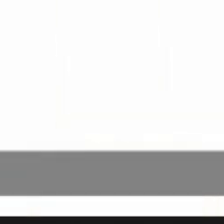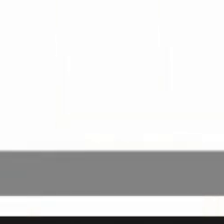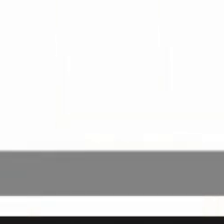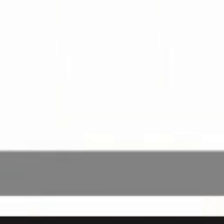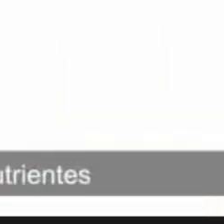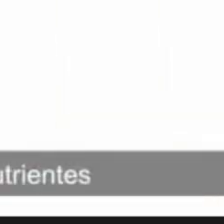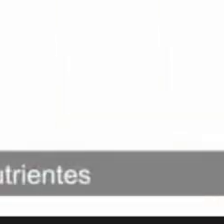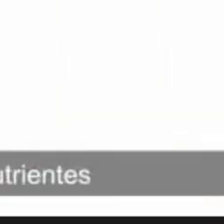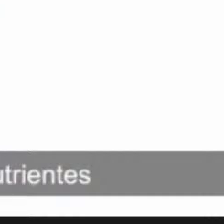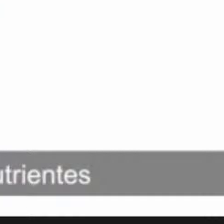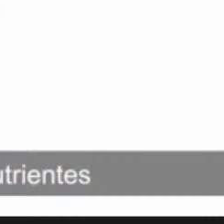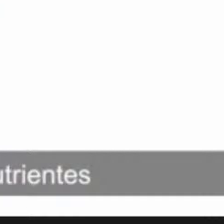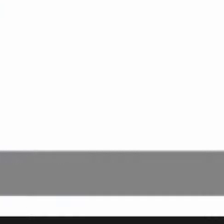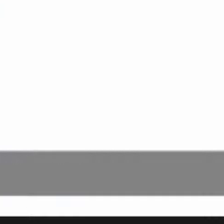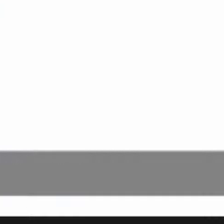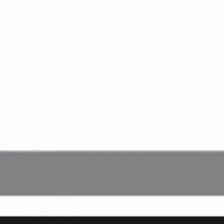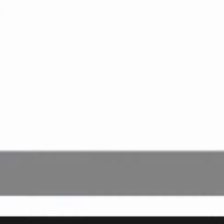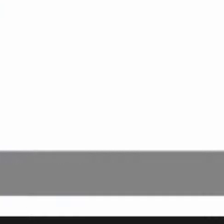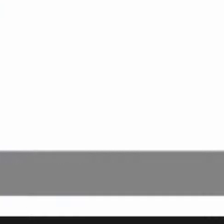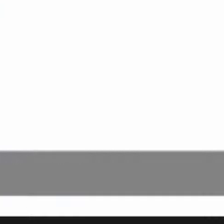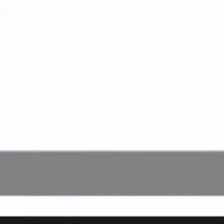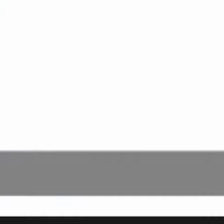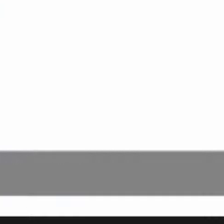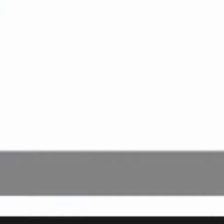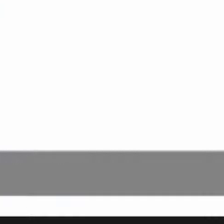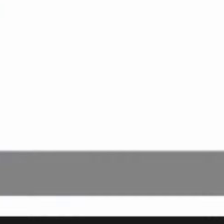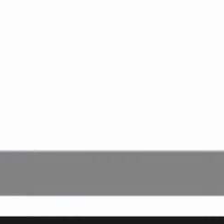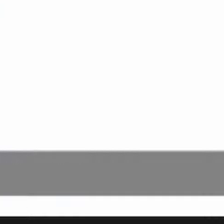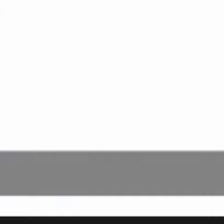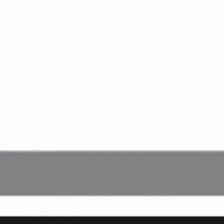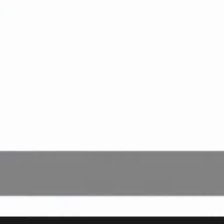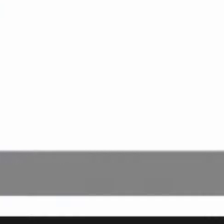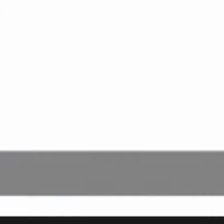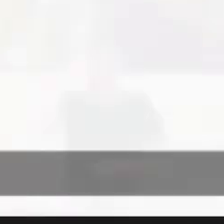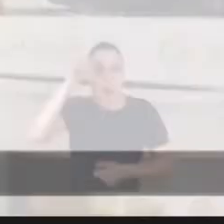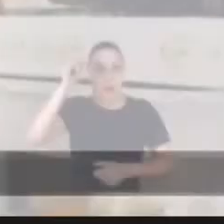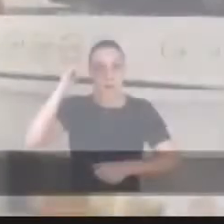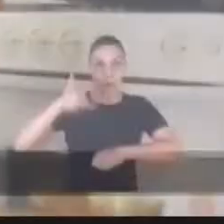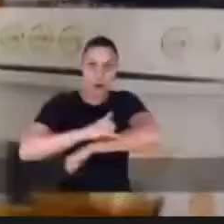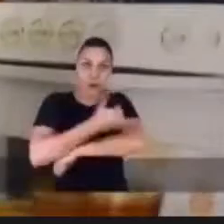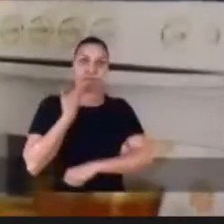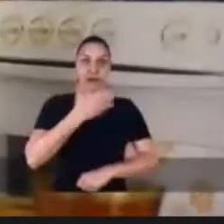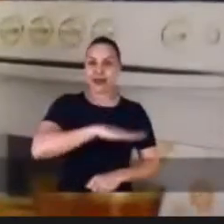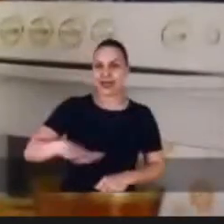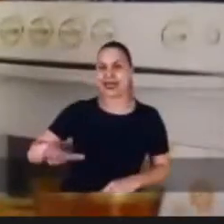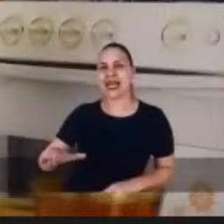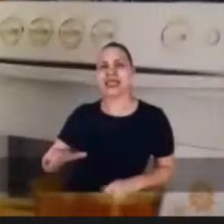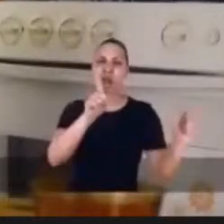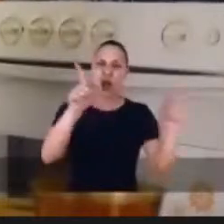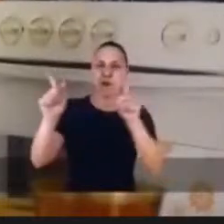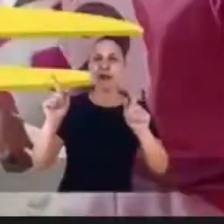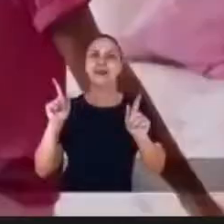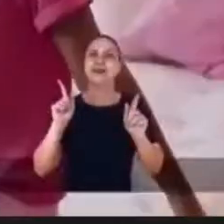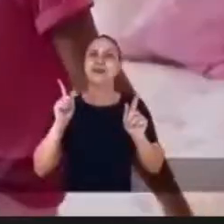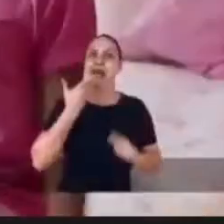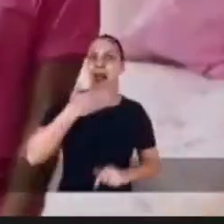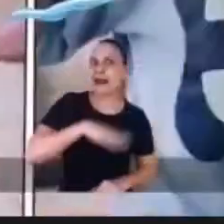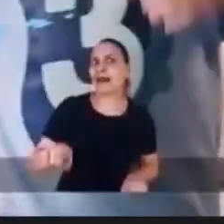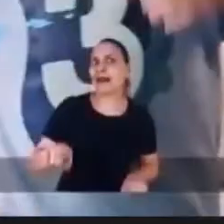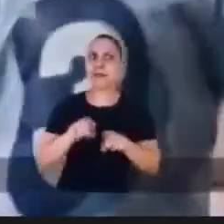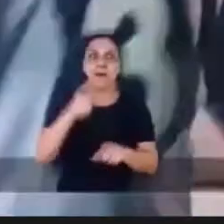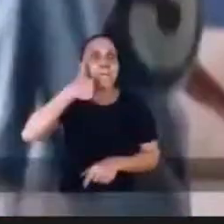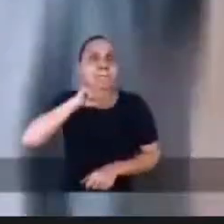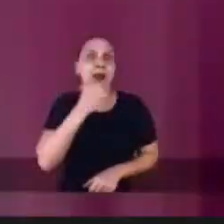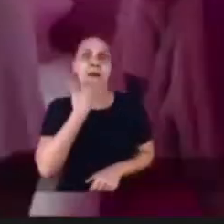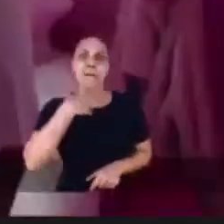Até a próxima! Quer mais dicas? Acesse o site do Saúde Brasil. Prevenir a obesidade infantil é uma aventura